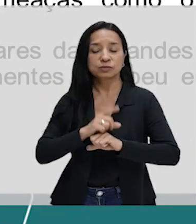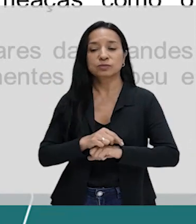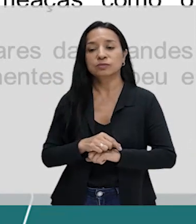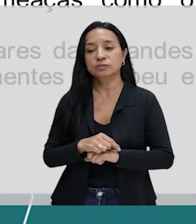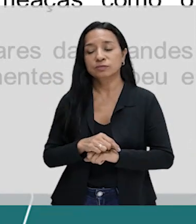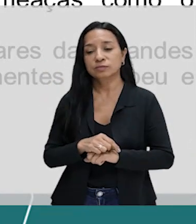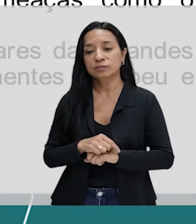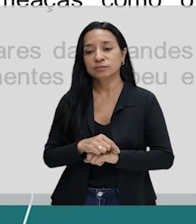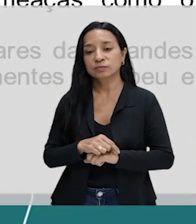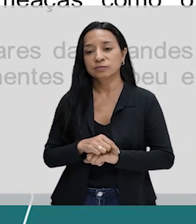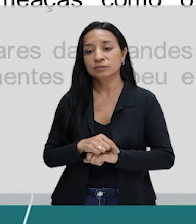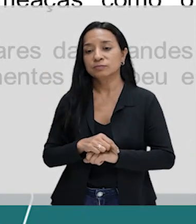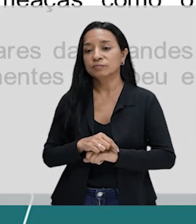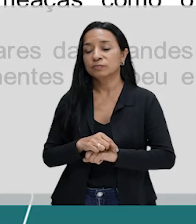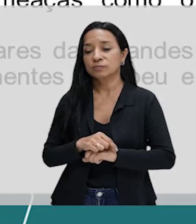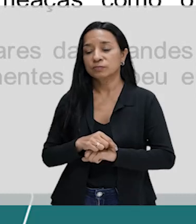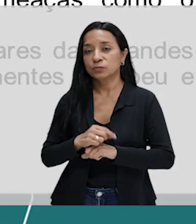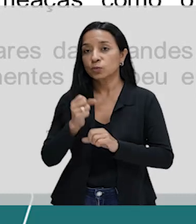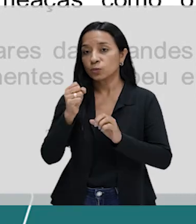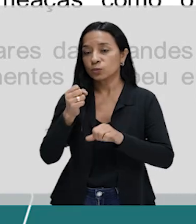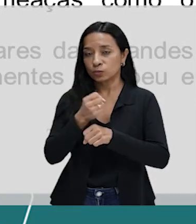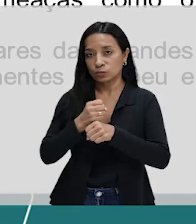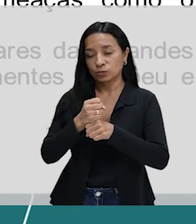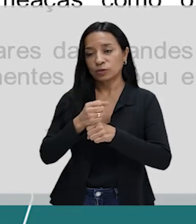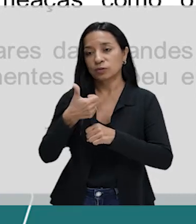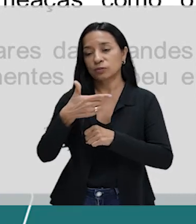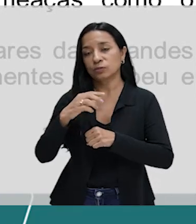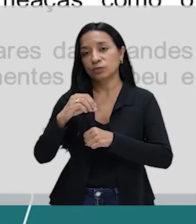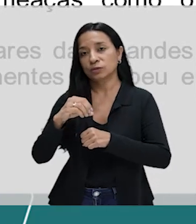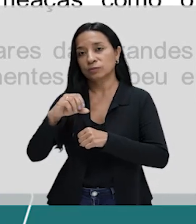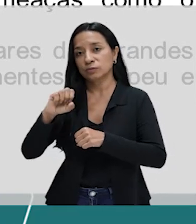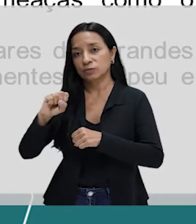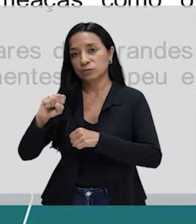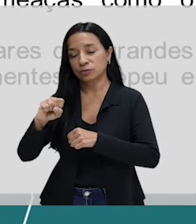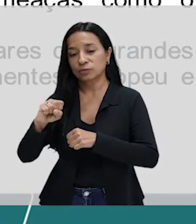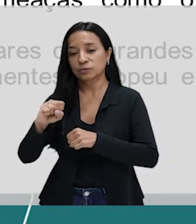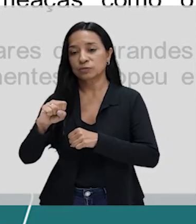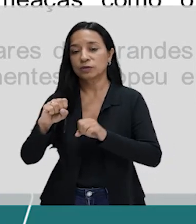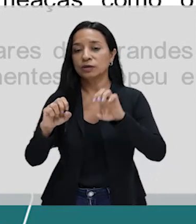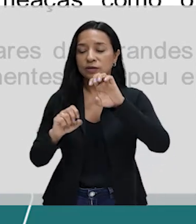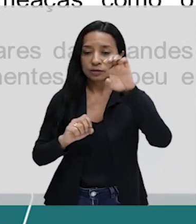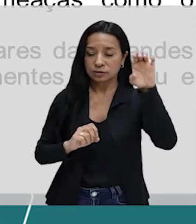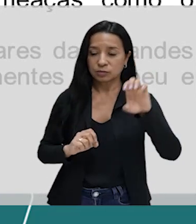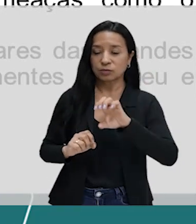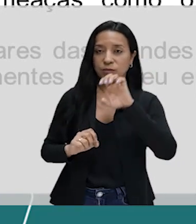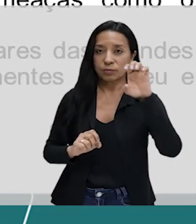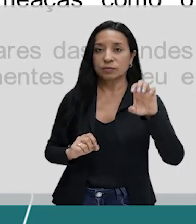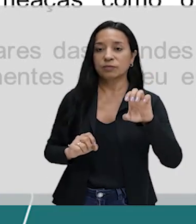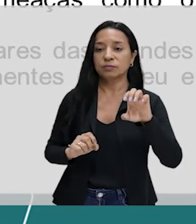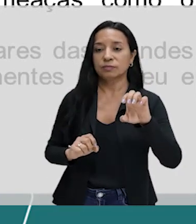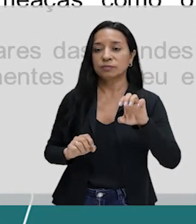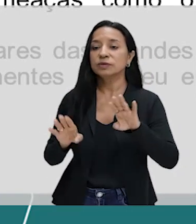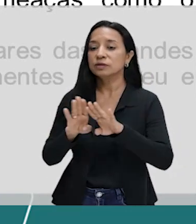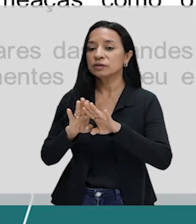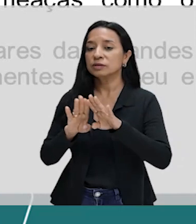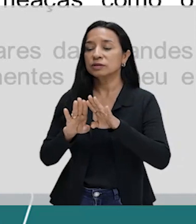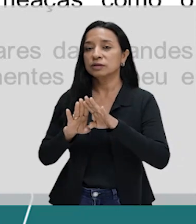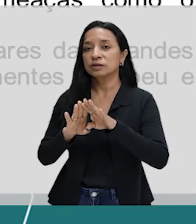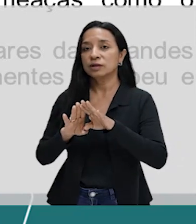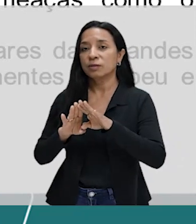2008 na Europa, os efeitos dessa crise de 2008 na Europa e a emergência da